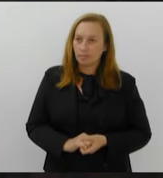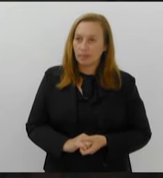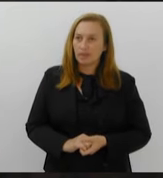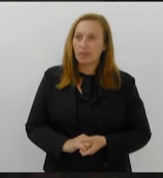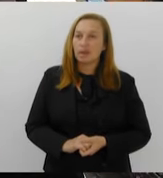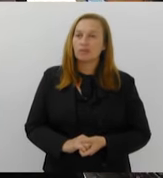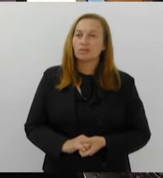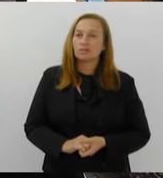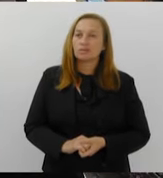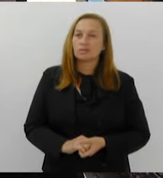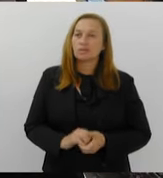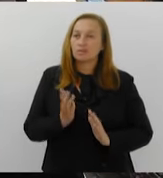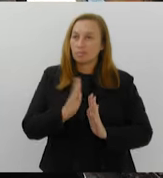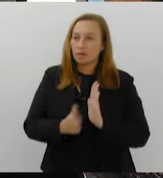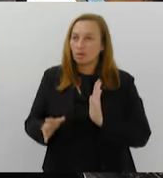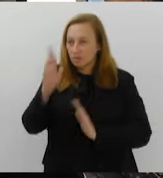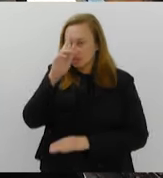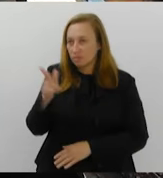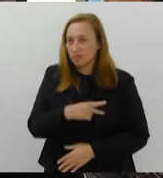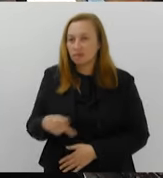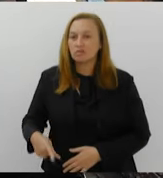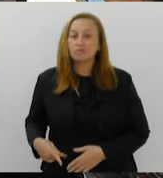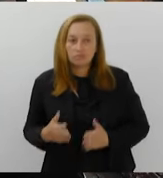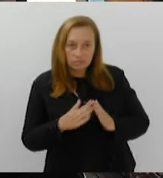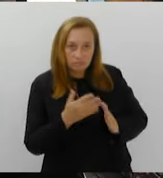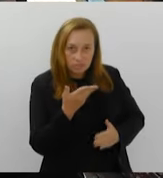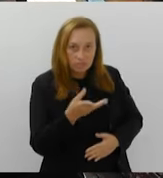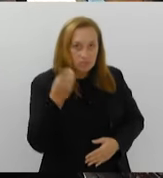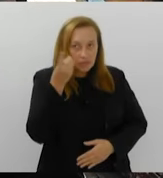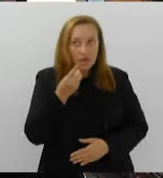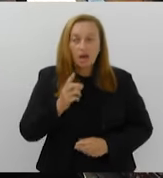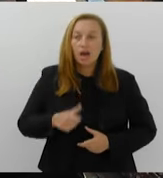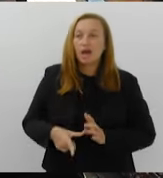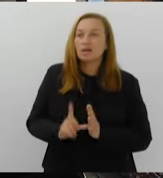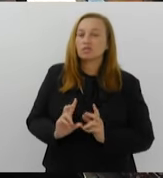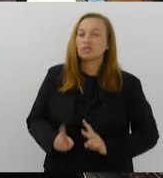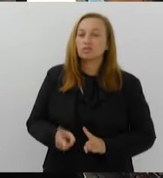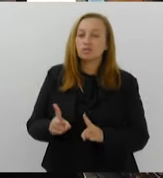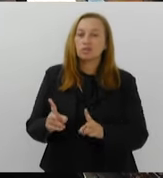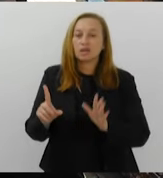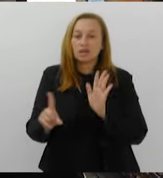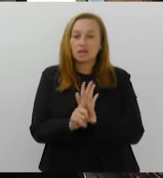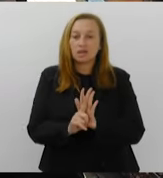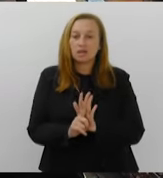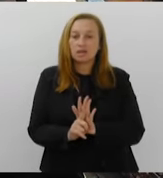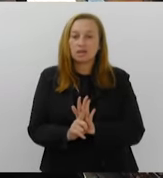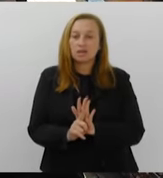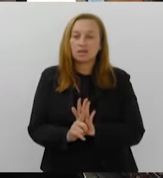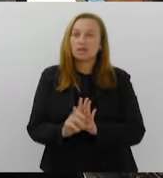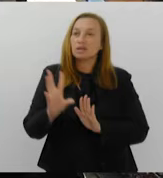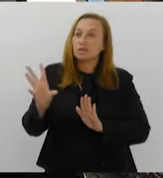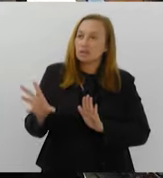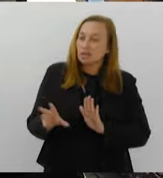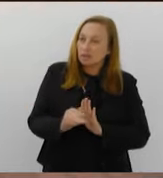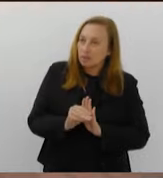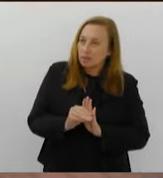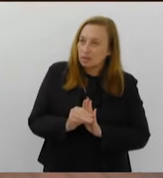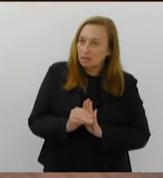presidente, pela ordem. Pois não, deputado. Antes que a senhora continue a ler, tanto na emenda